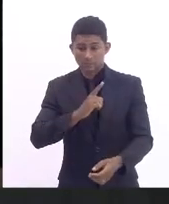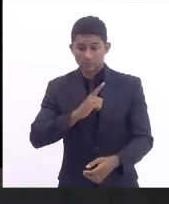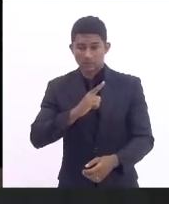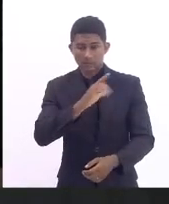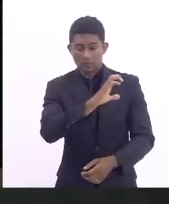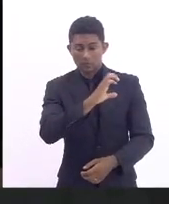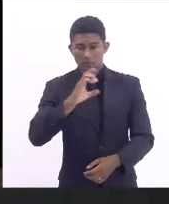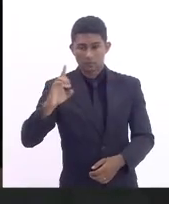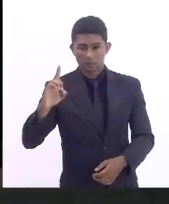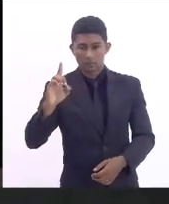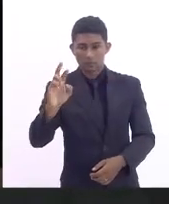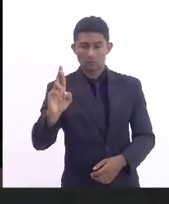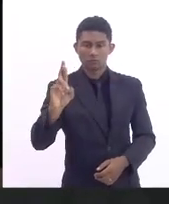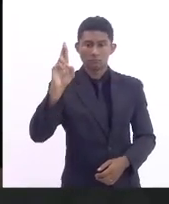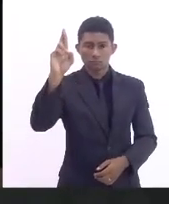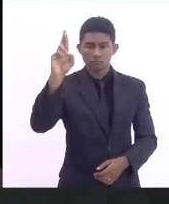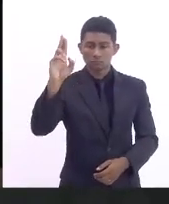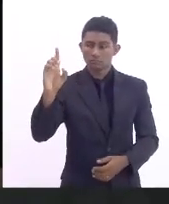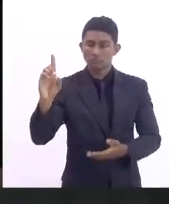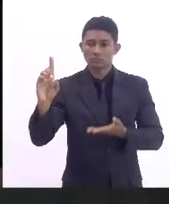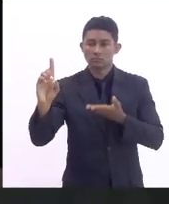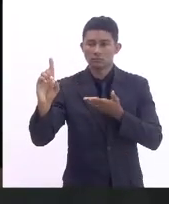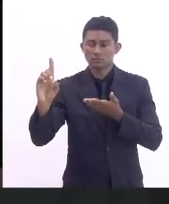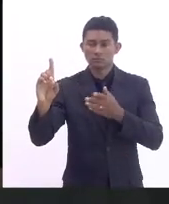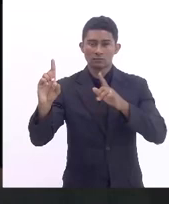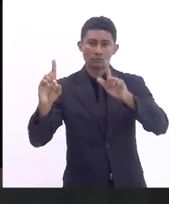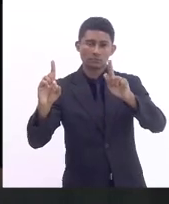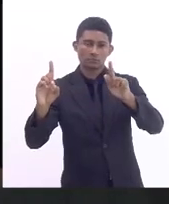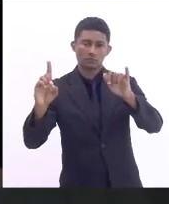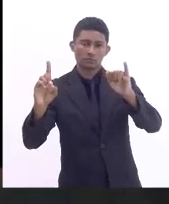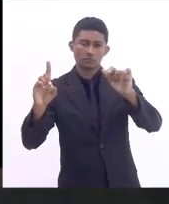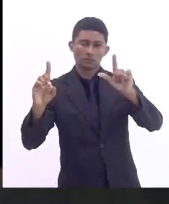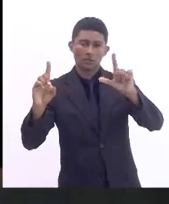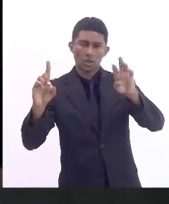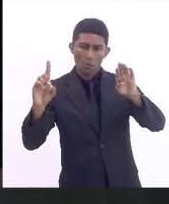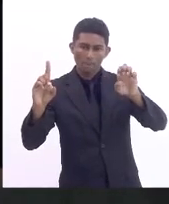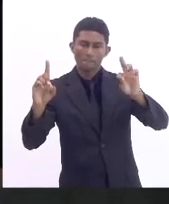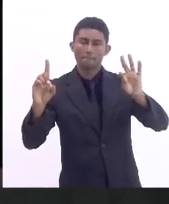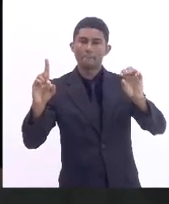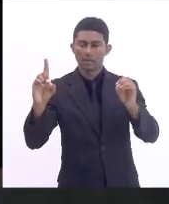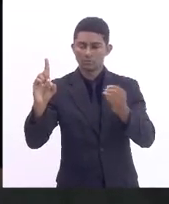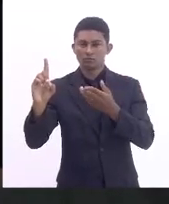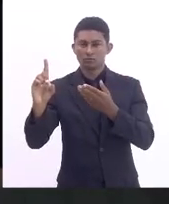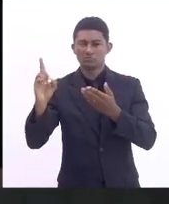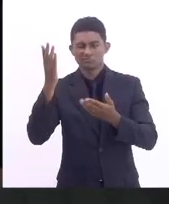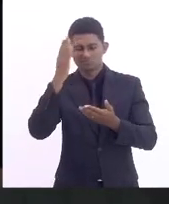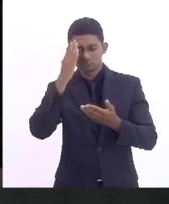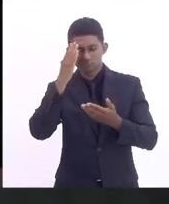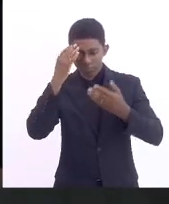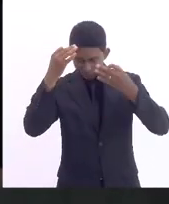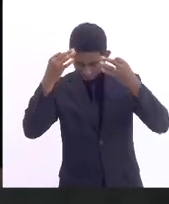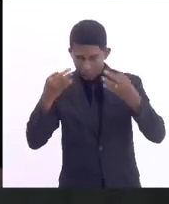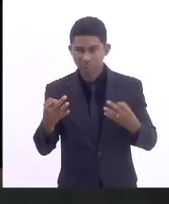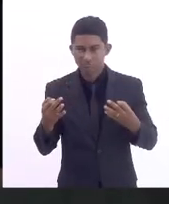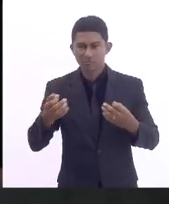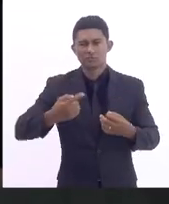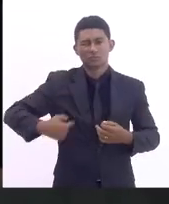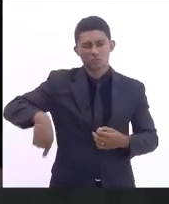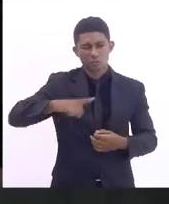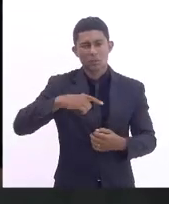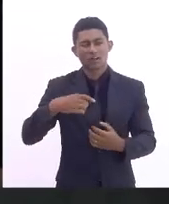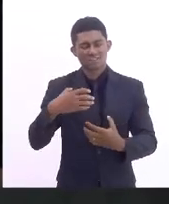coordenação no seu comando o companheiro Gilberto Palmares pode ficar certo que nós vamos ficar